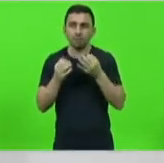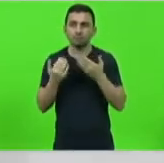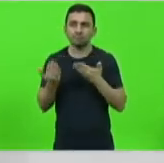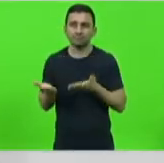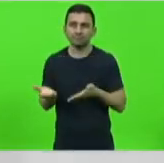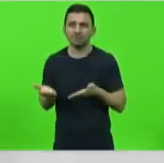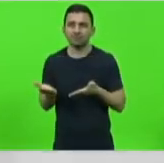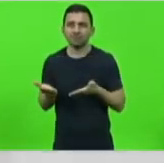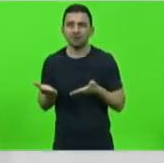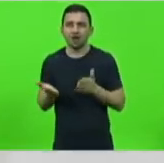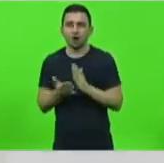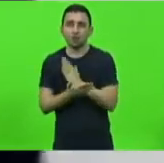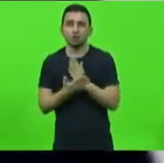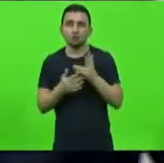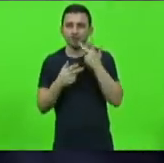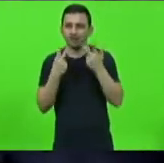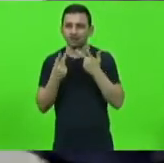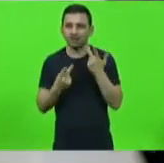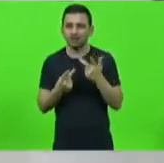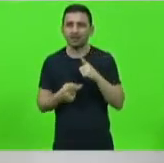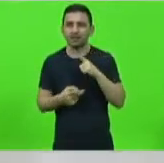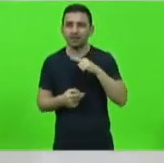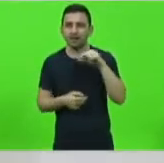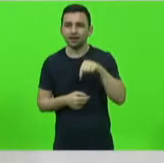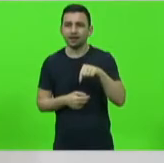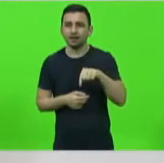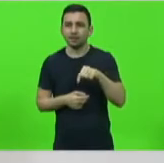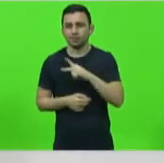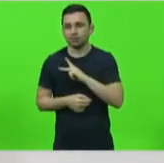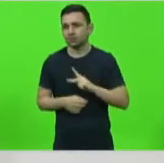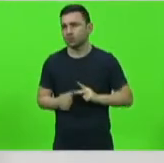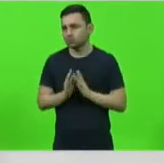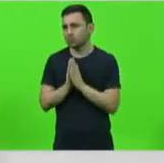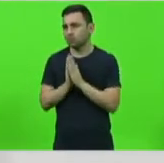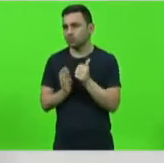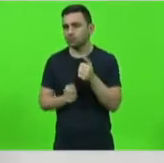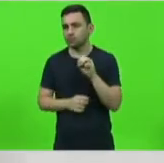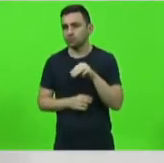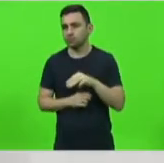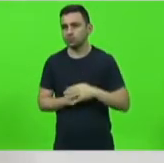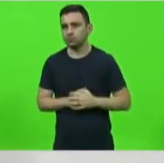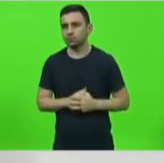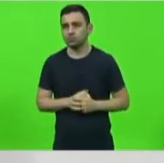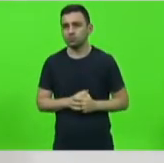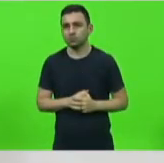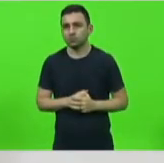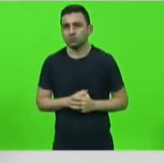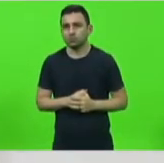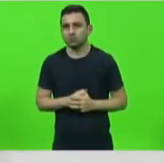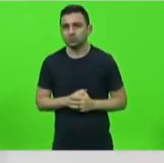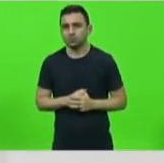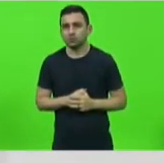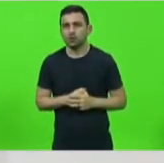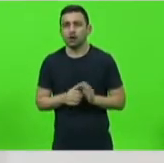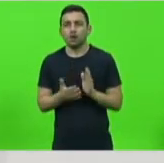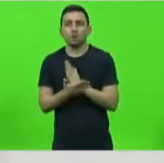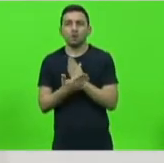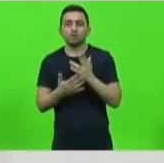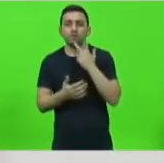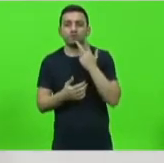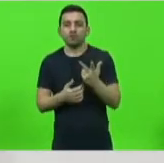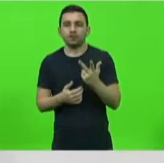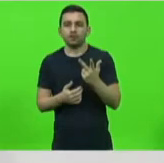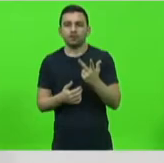Um dos argumentos que tem utilizado aqui... Presidente, eu queria 10 minutos, por favor. Um dos argumentos aqui que estão sendo usados é que, lá fora